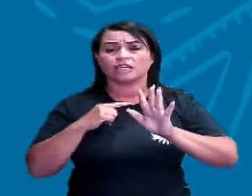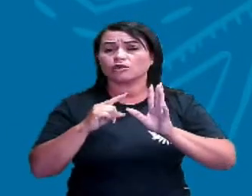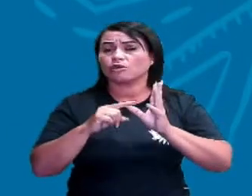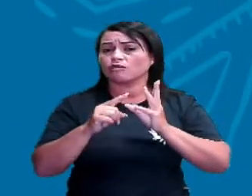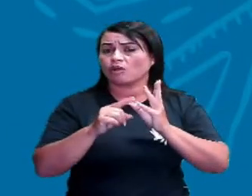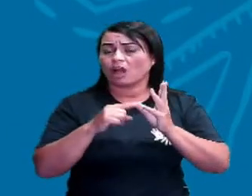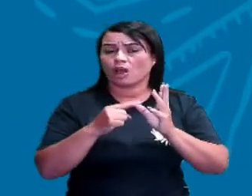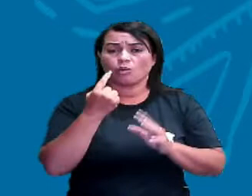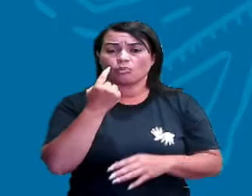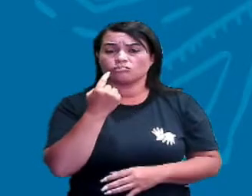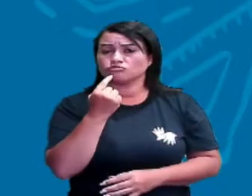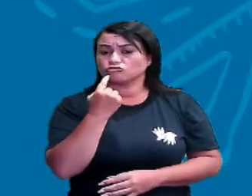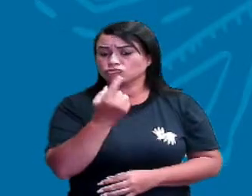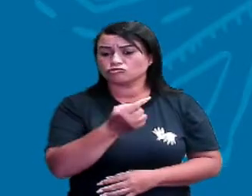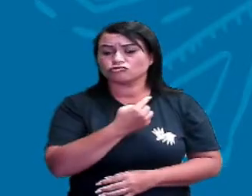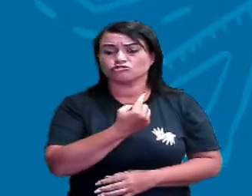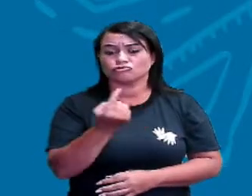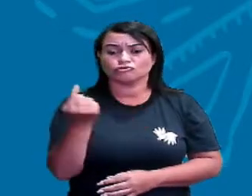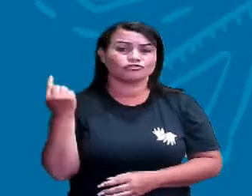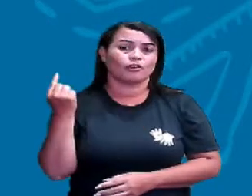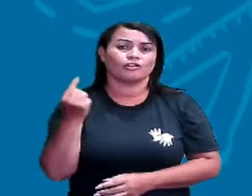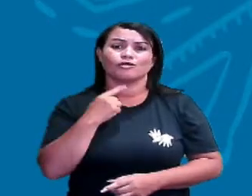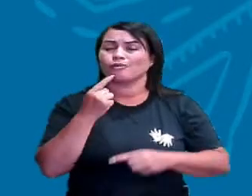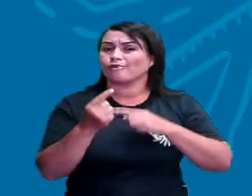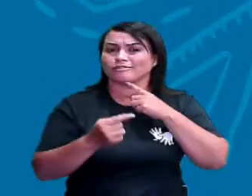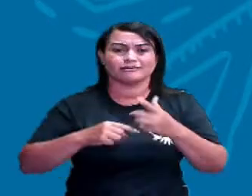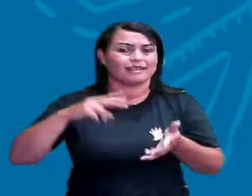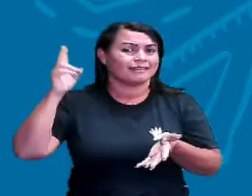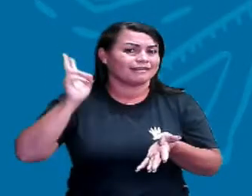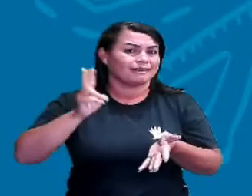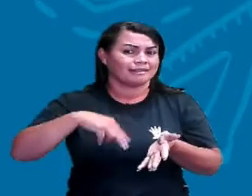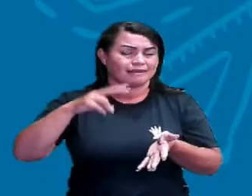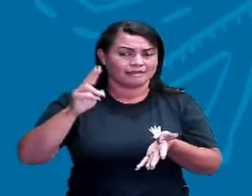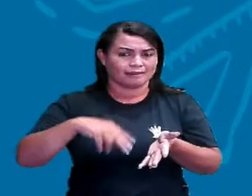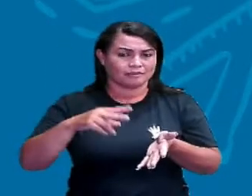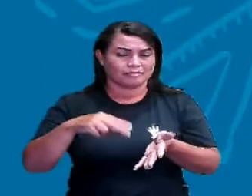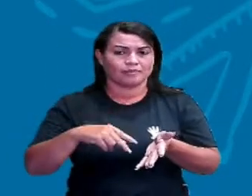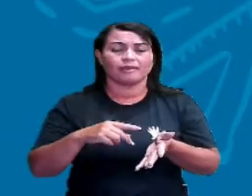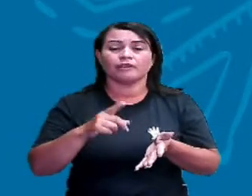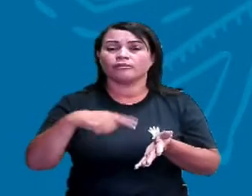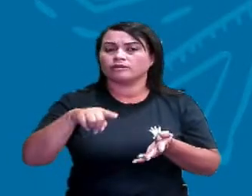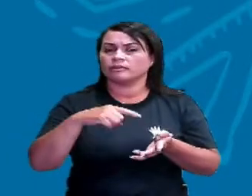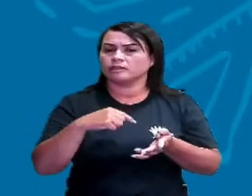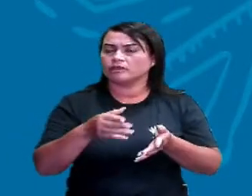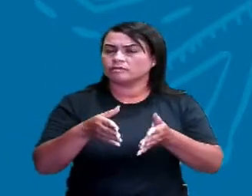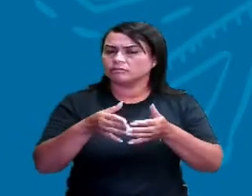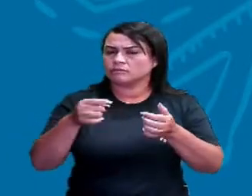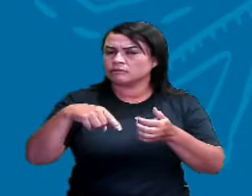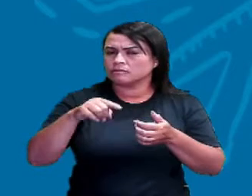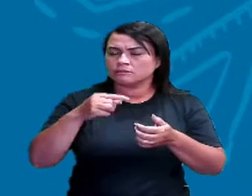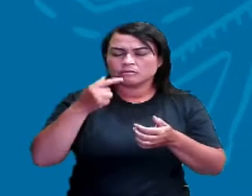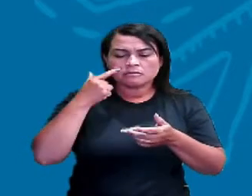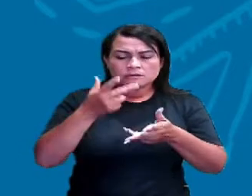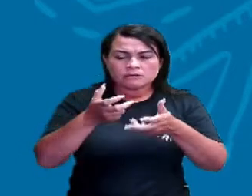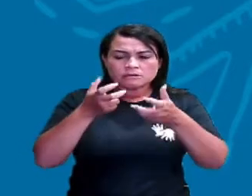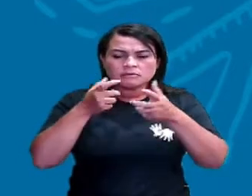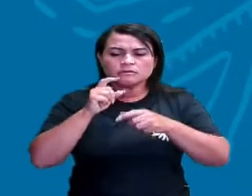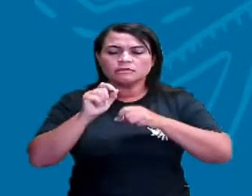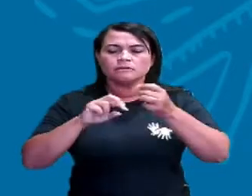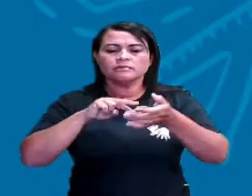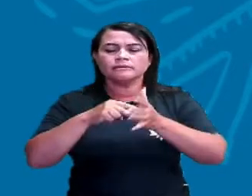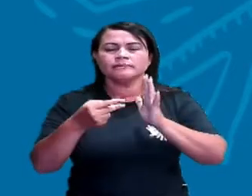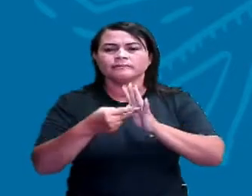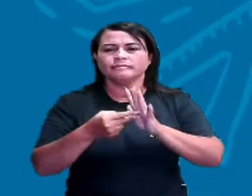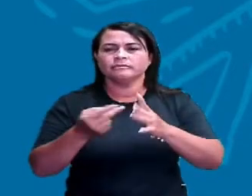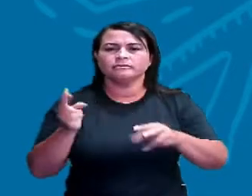não consegue ler, não tem como a gente ler, então eu pedi que vocês tentassem descobrir qual era